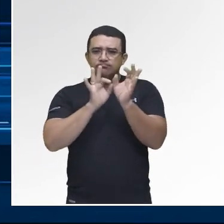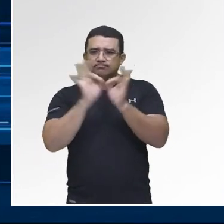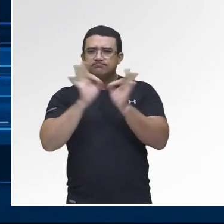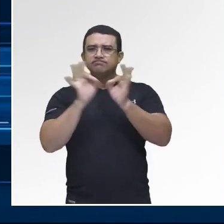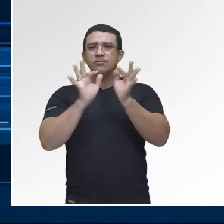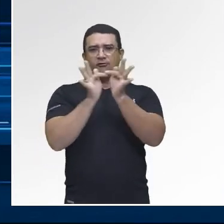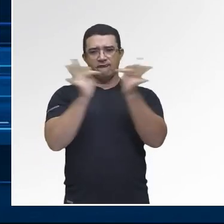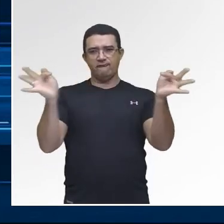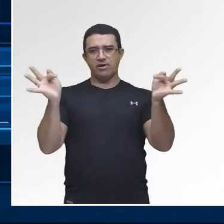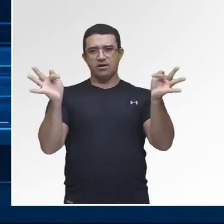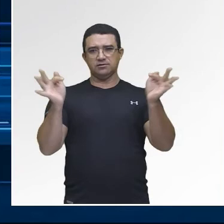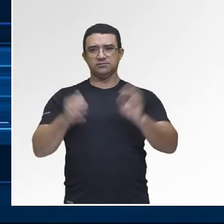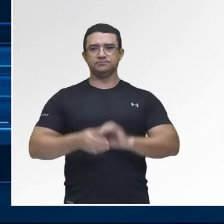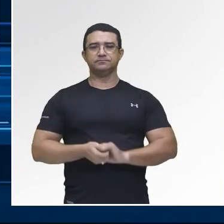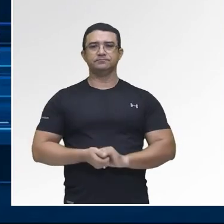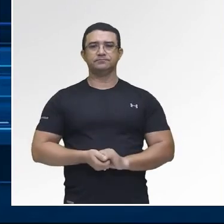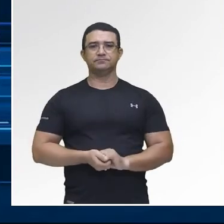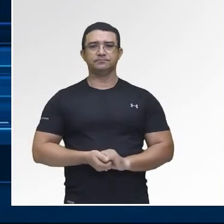frases, sentenças.